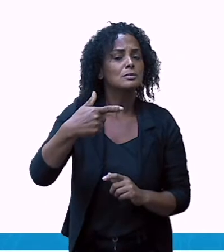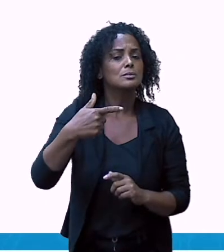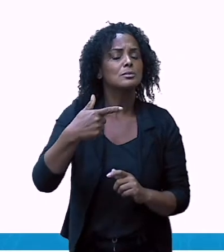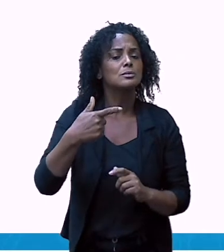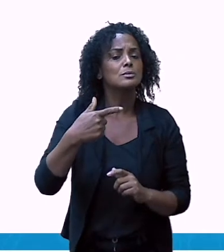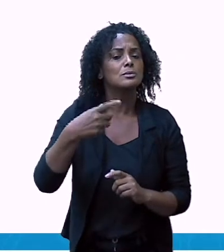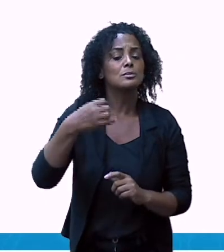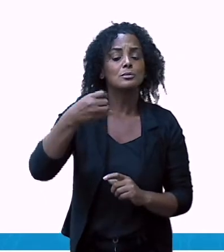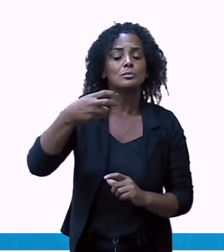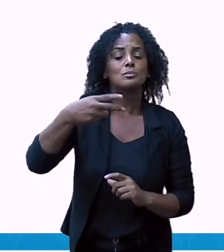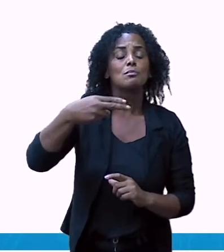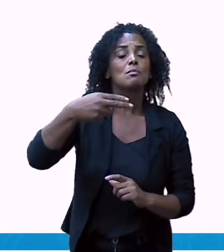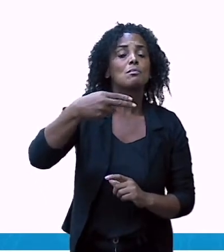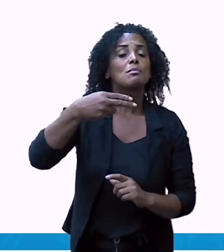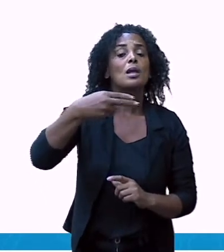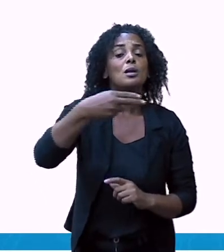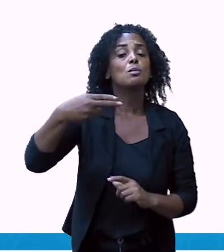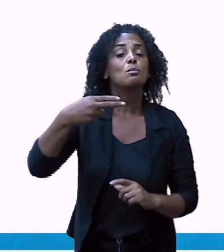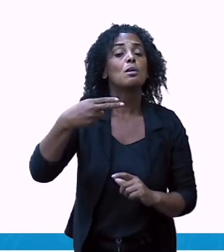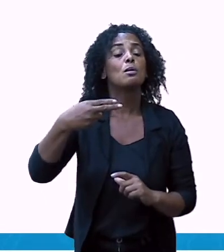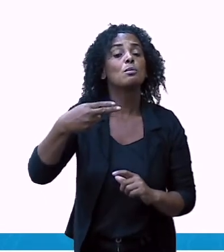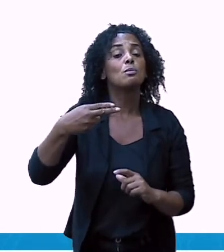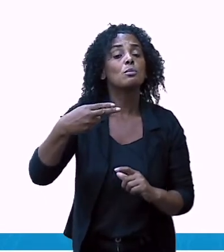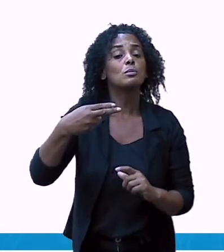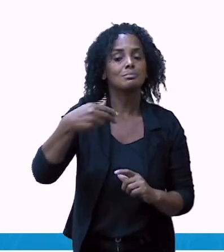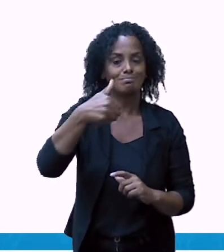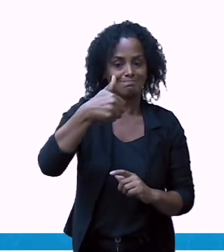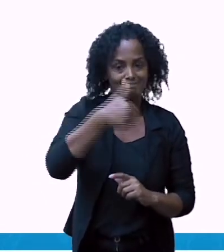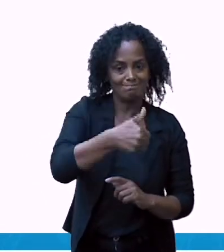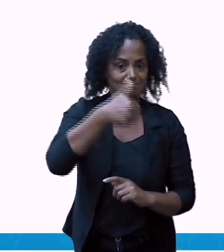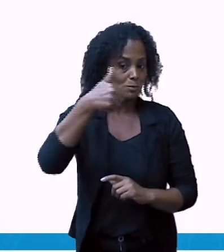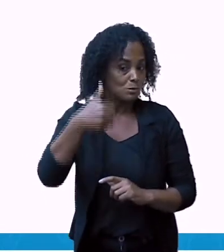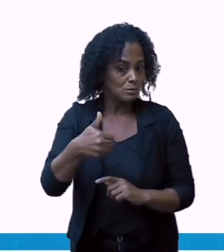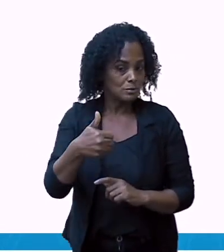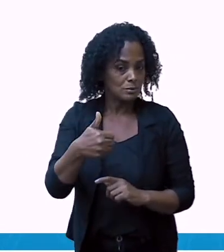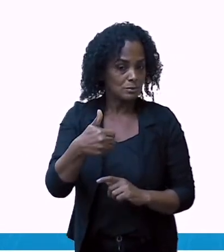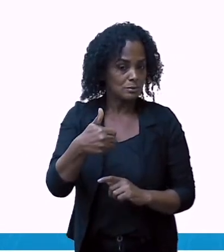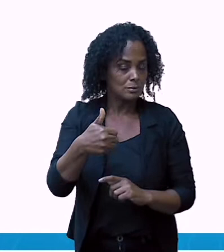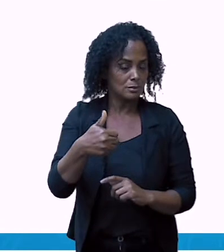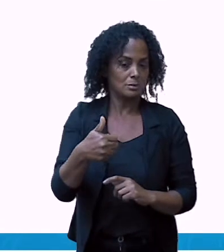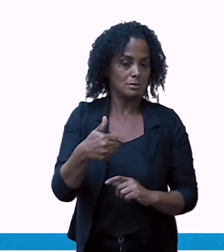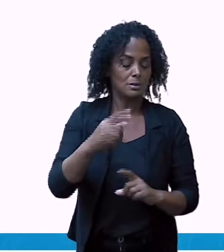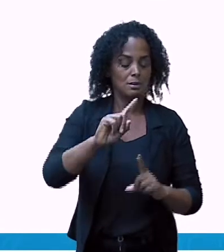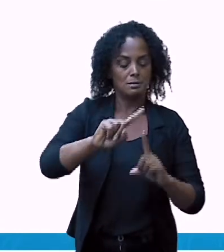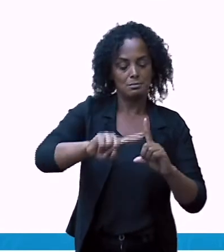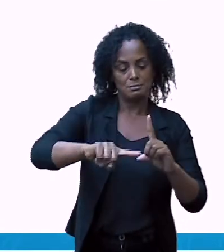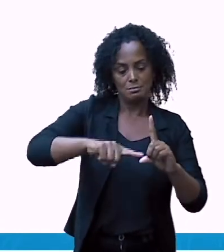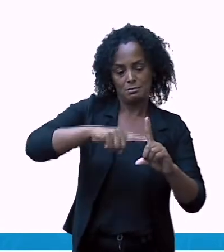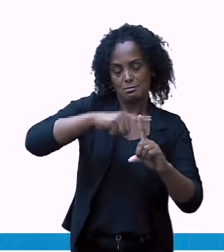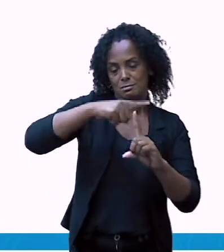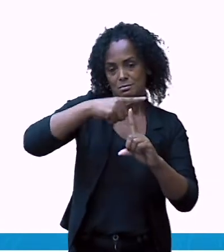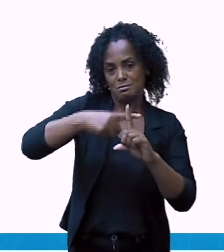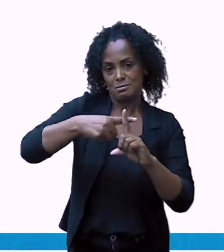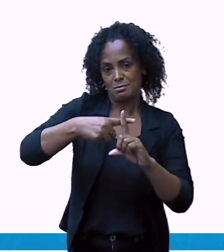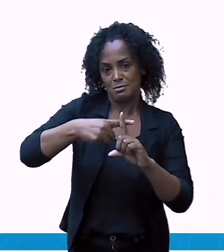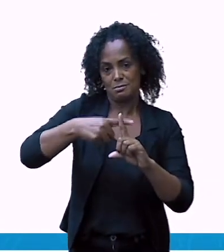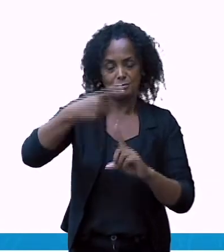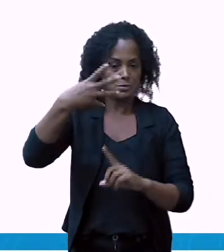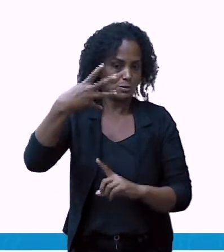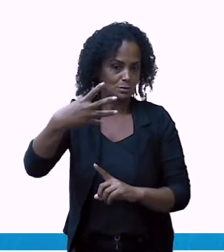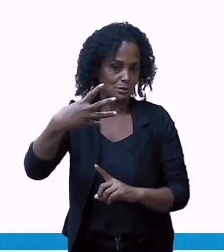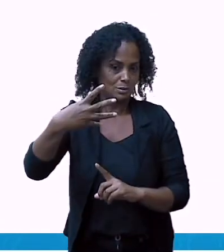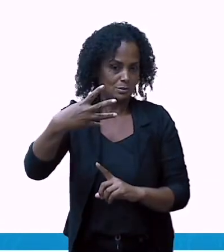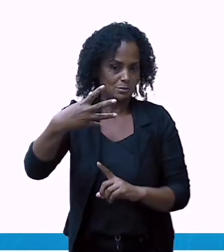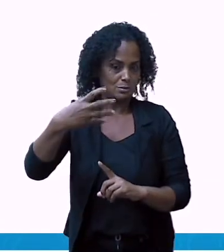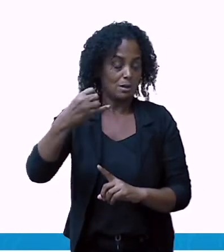dar 11. Vamos continuar resolvendo. Mais, descendo aqui, mais